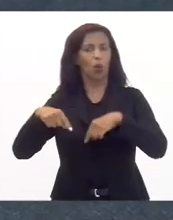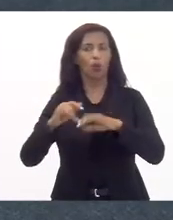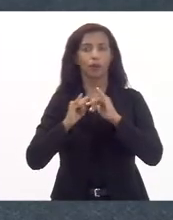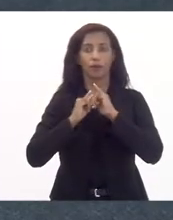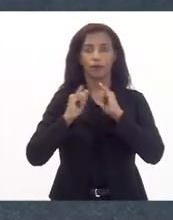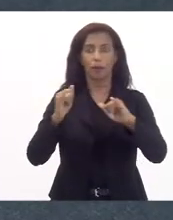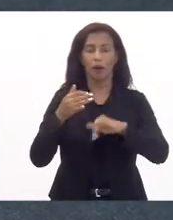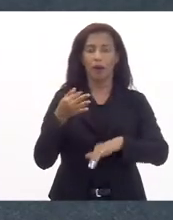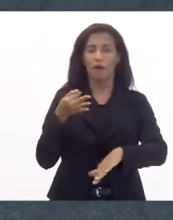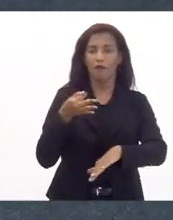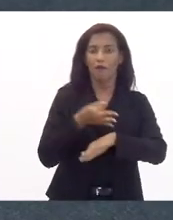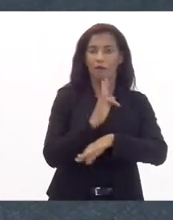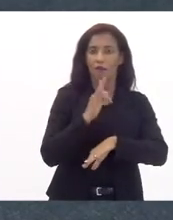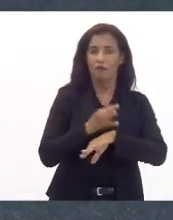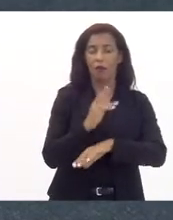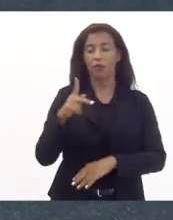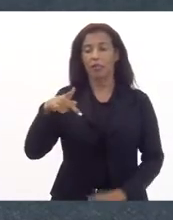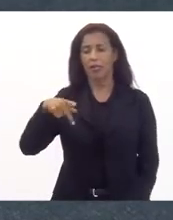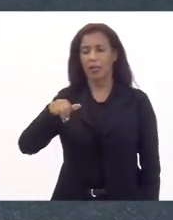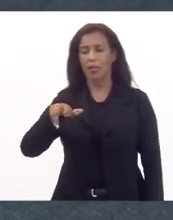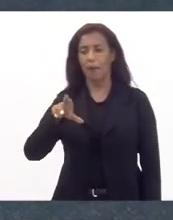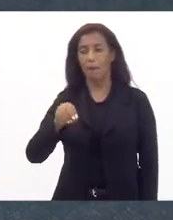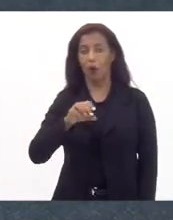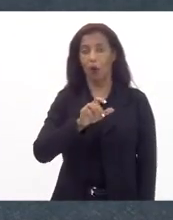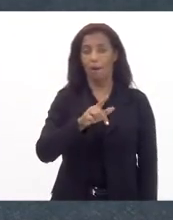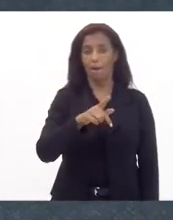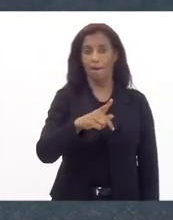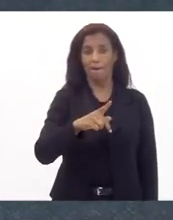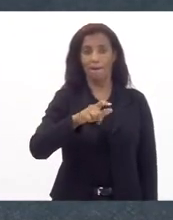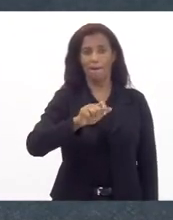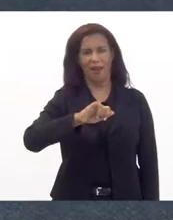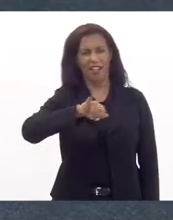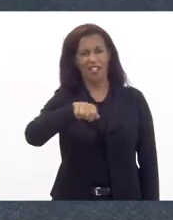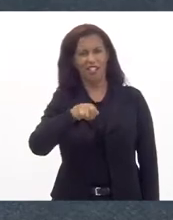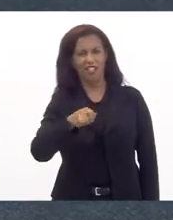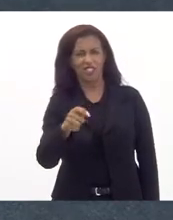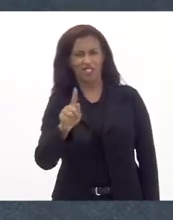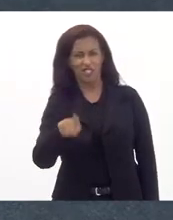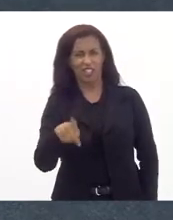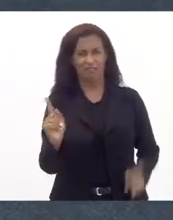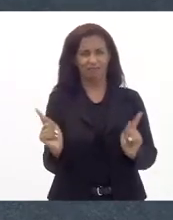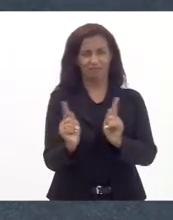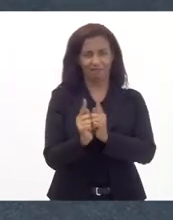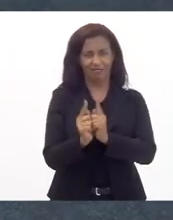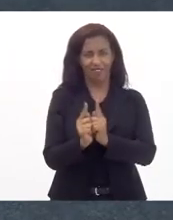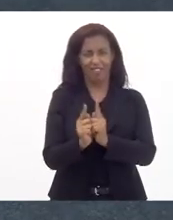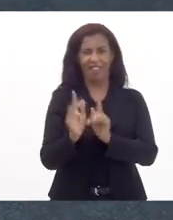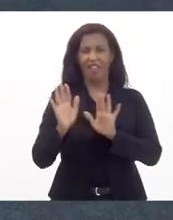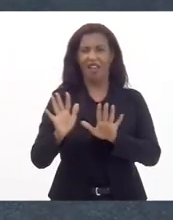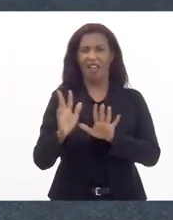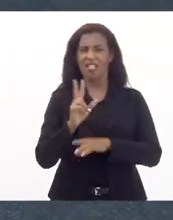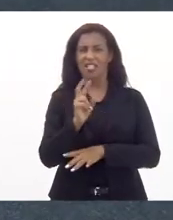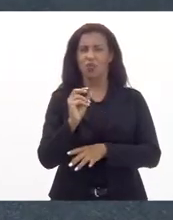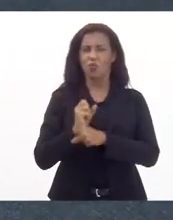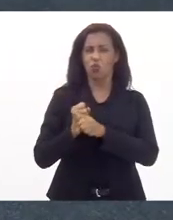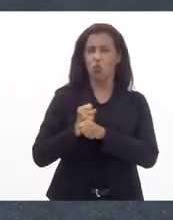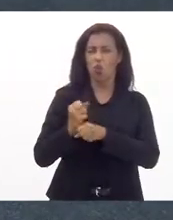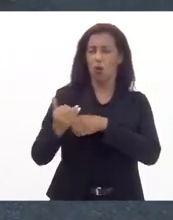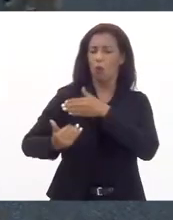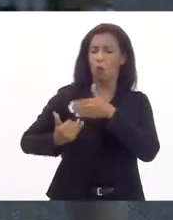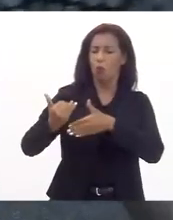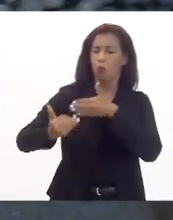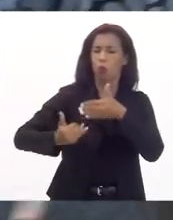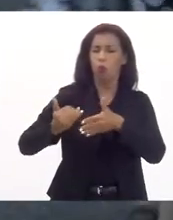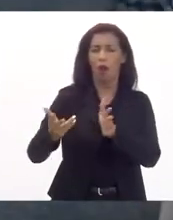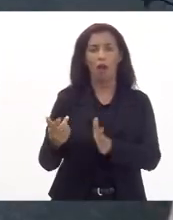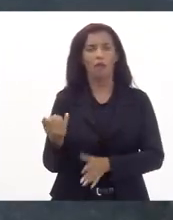e o Polo Jerônimo mais conhecido como kg há quase meio século vem cumprindo o papel